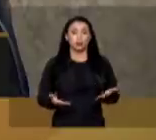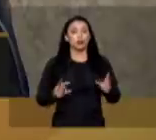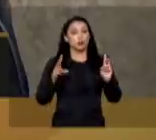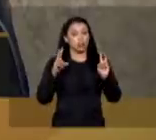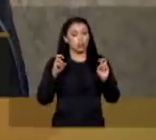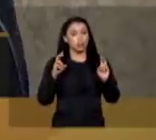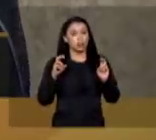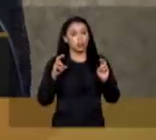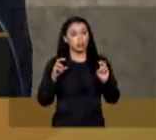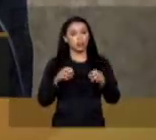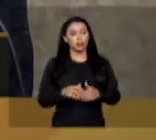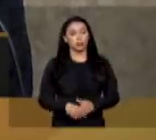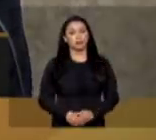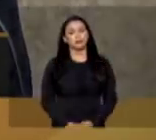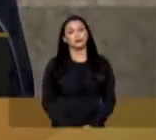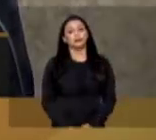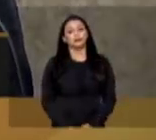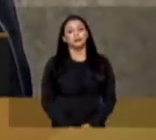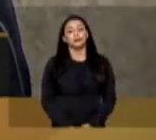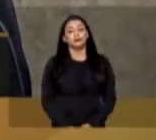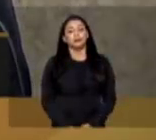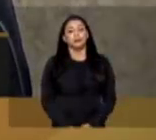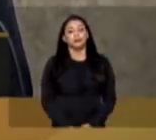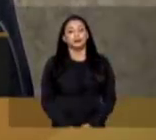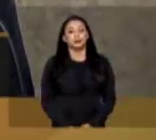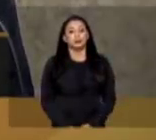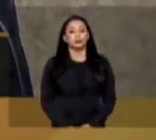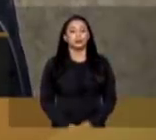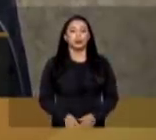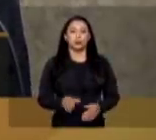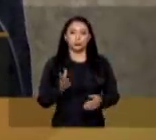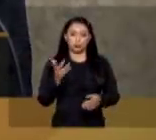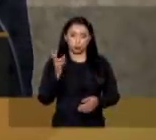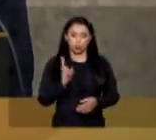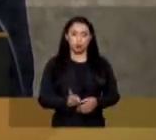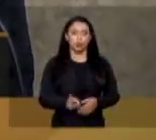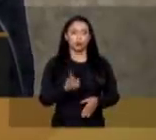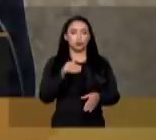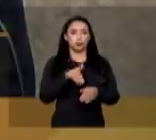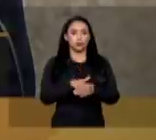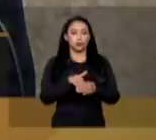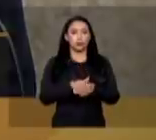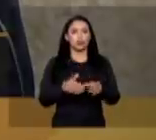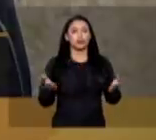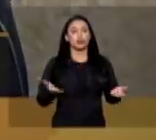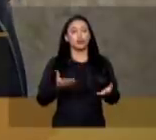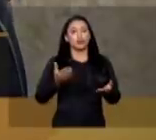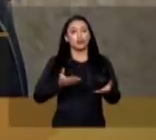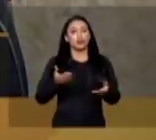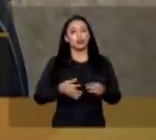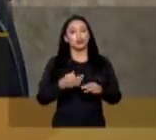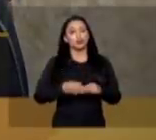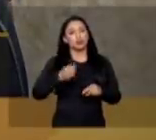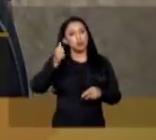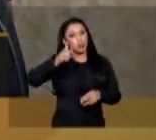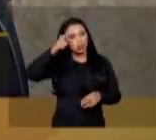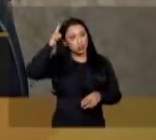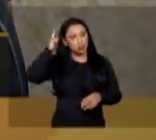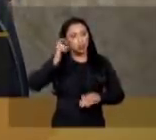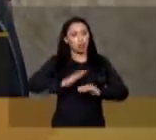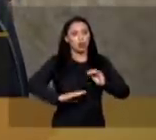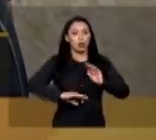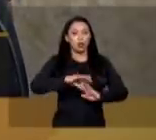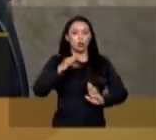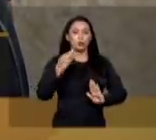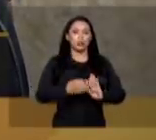esse tema. Então, continuo a acolher os votos. Ministro Alexandre de Moraes, Vossa Excelência vota pela